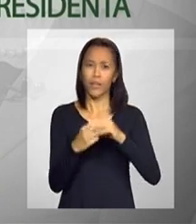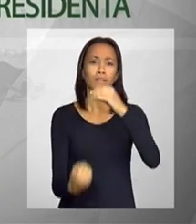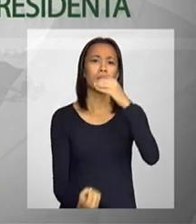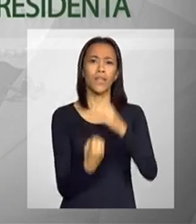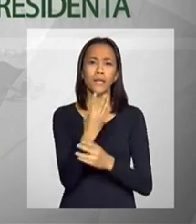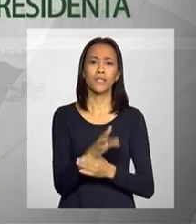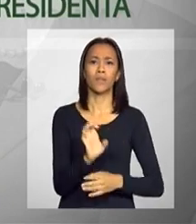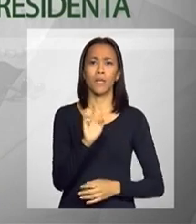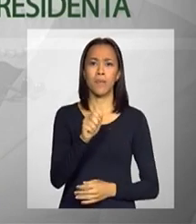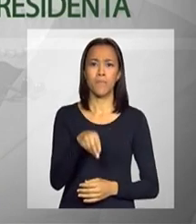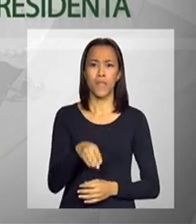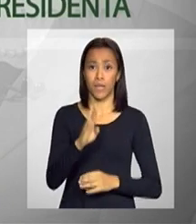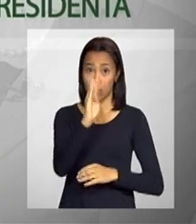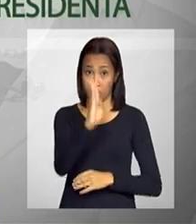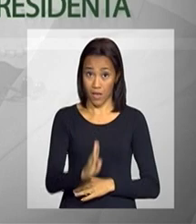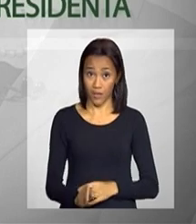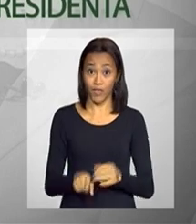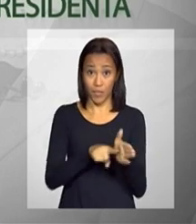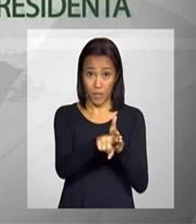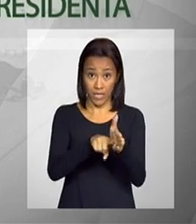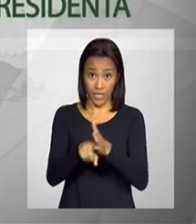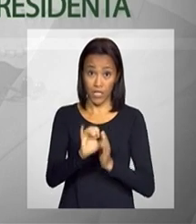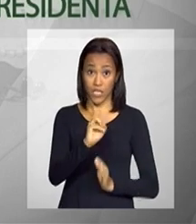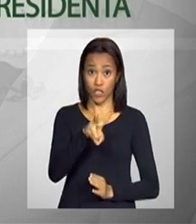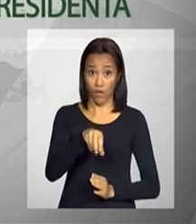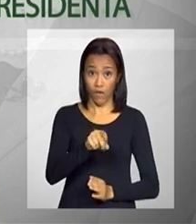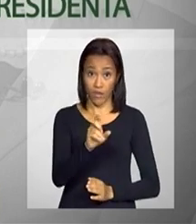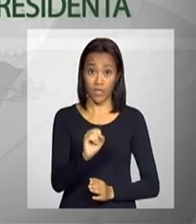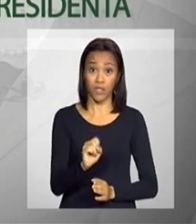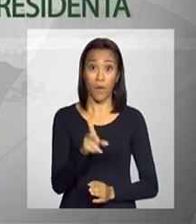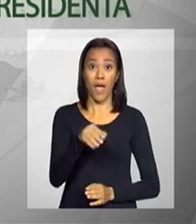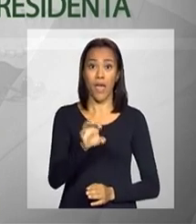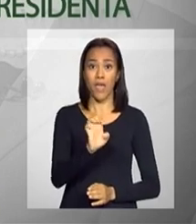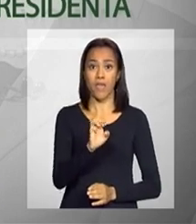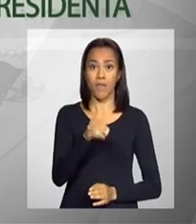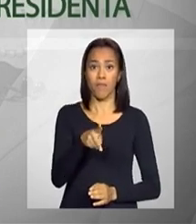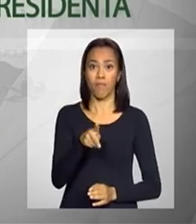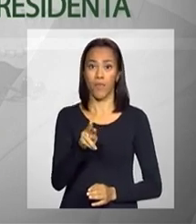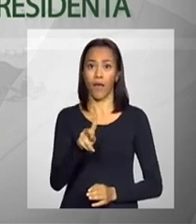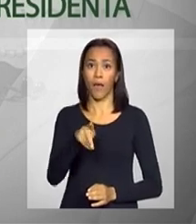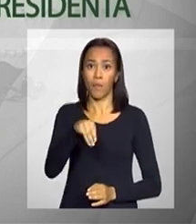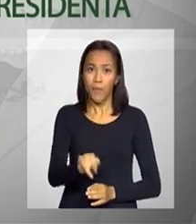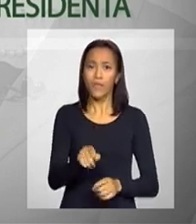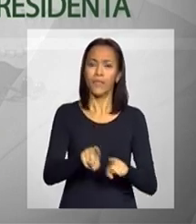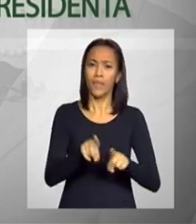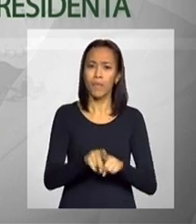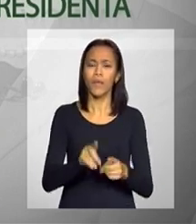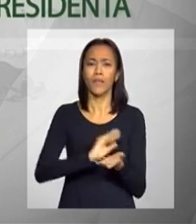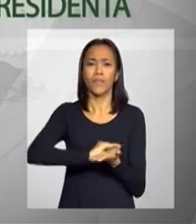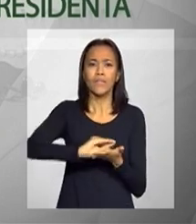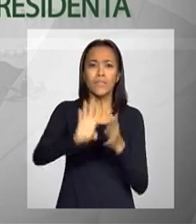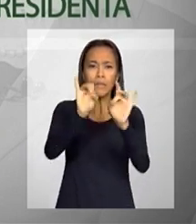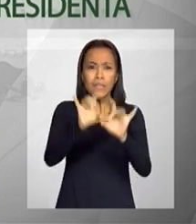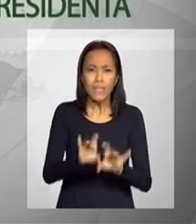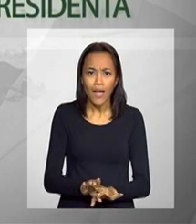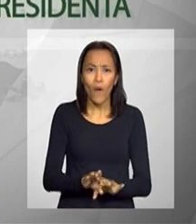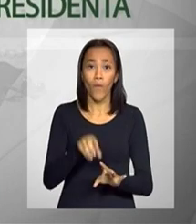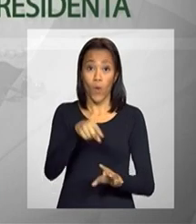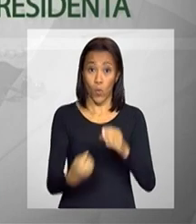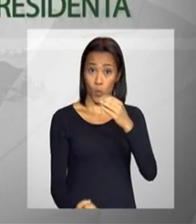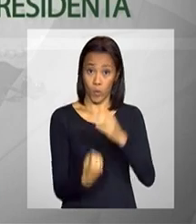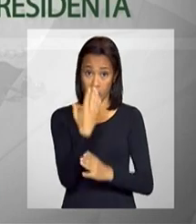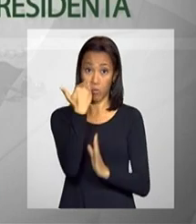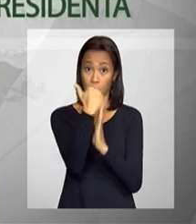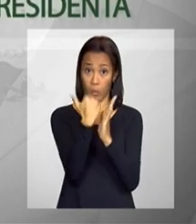criação da Empresa Brasileira de Pesquisa e Inovação Industrial, a Embrapi, e uma linha especial de financiamento. O lançamento